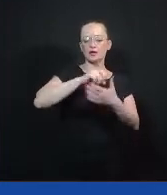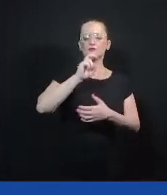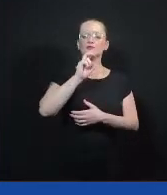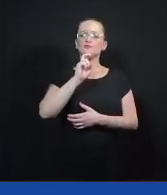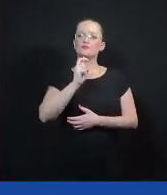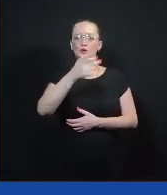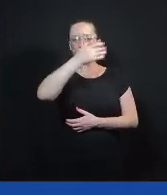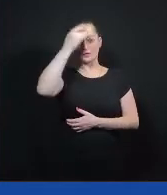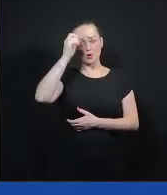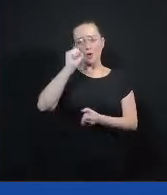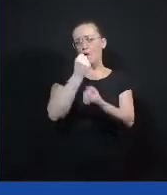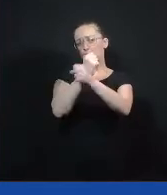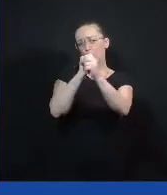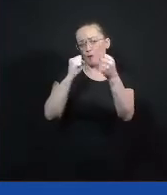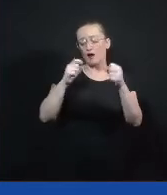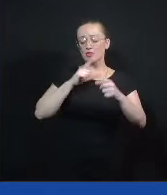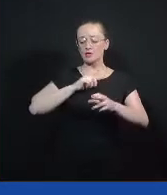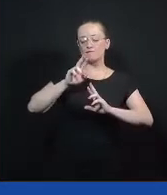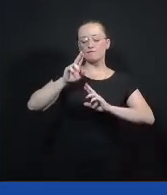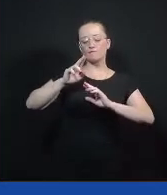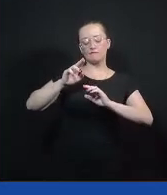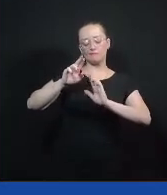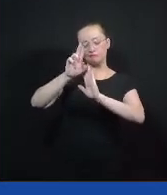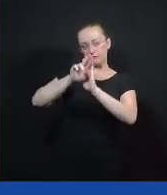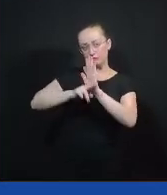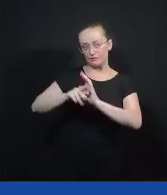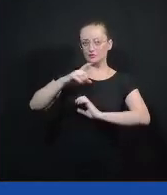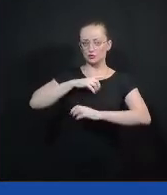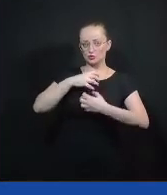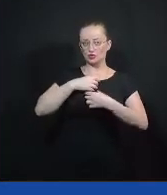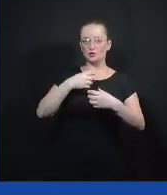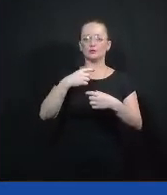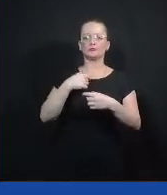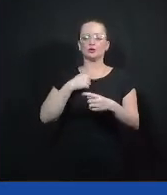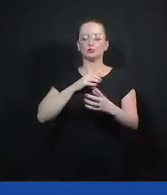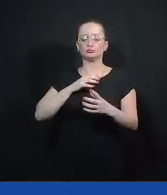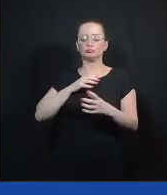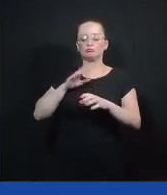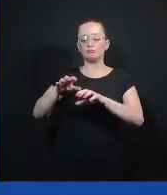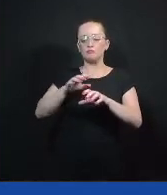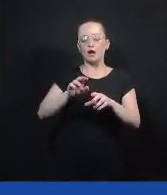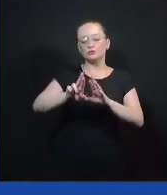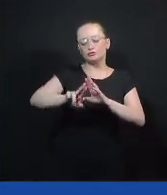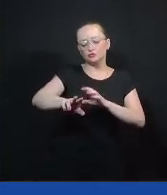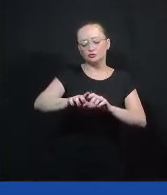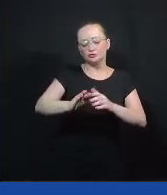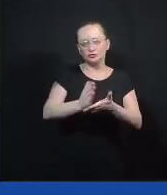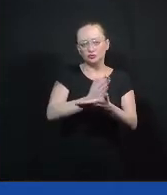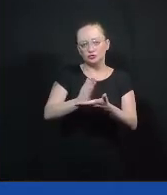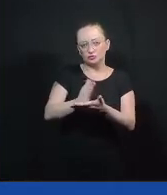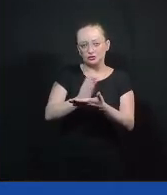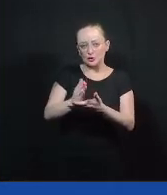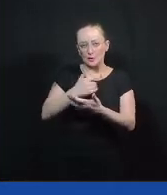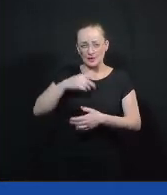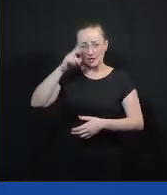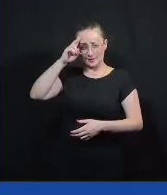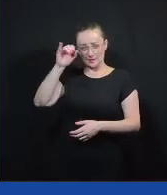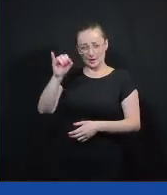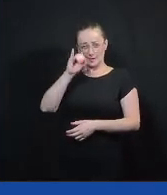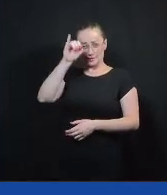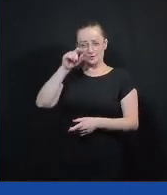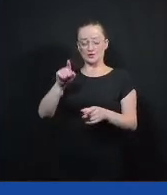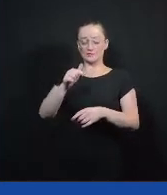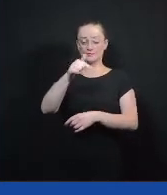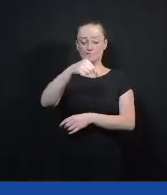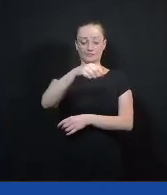metrópole. Então, existe uma variedade também muito grande do ponto de vista demográfico. É importante lembrar que 70%